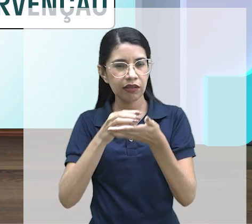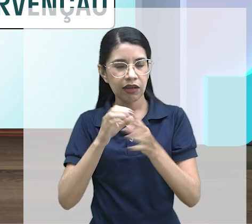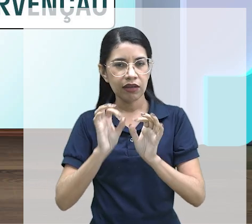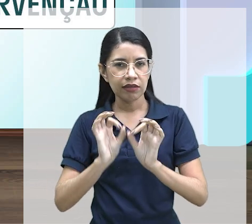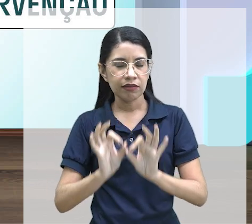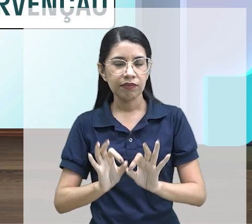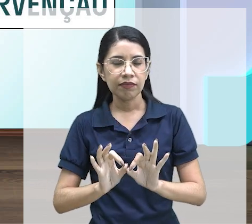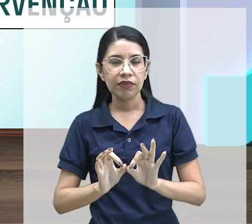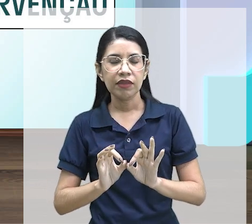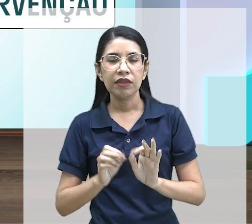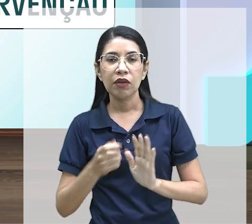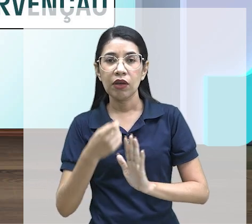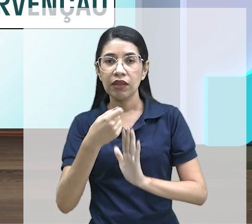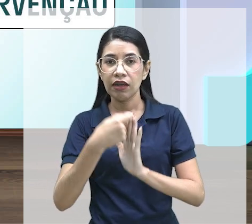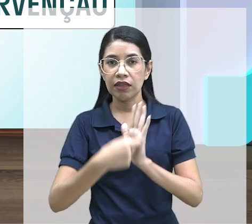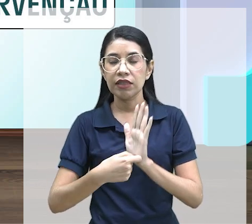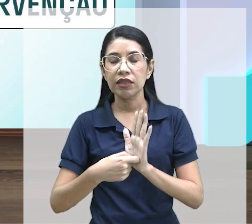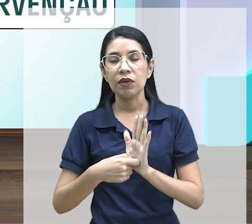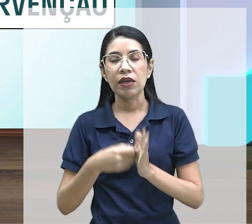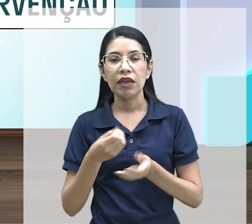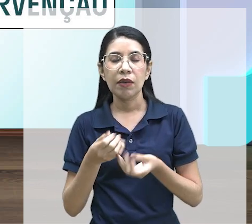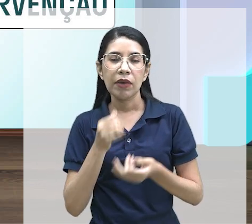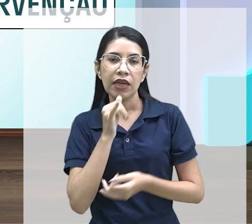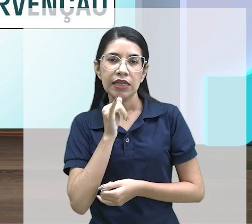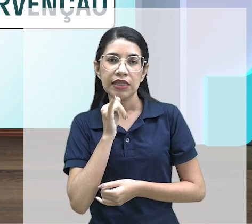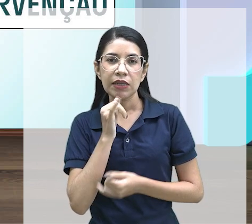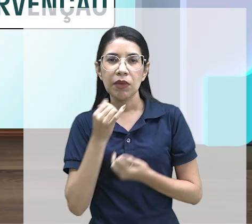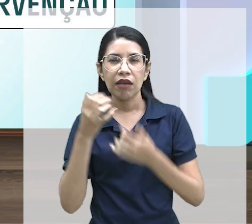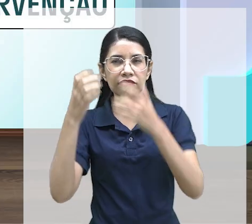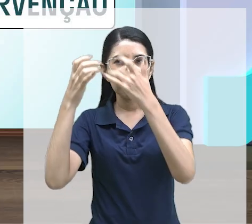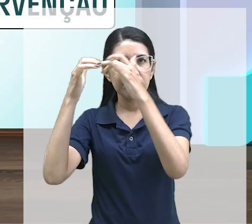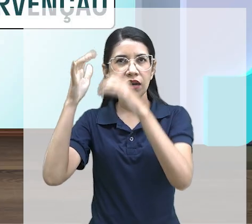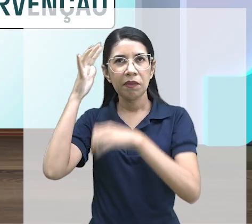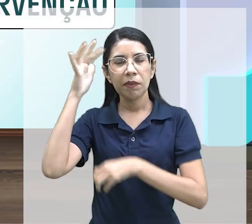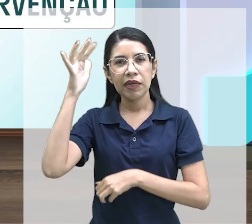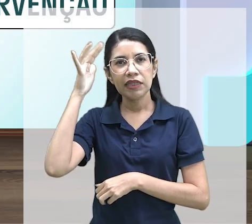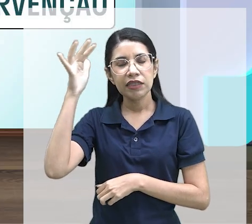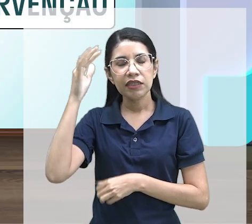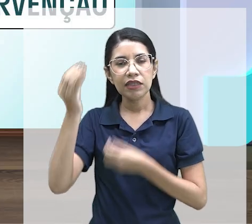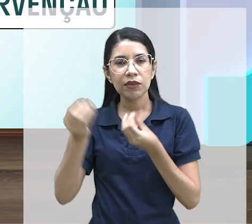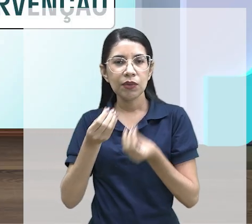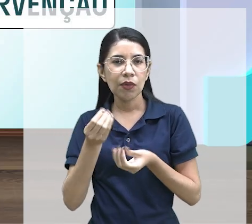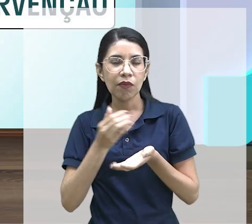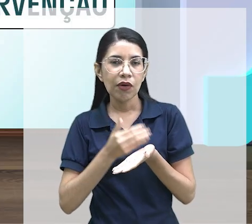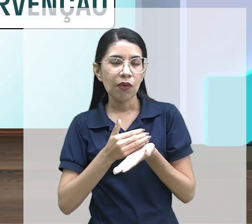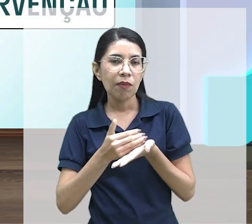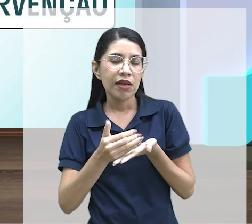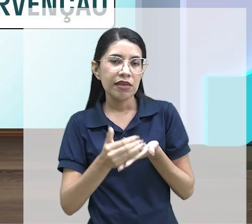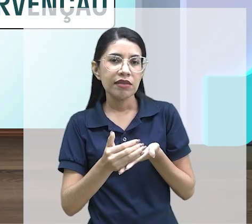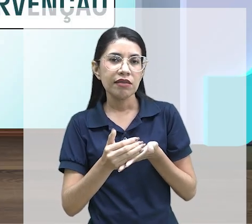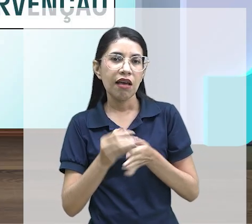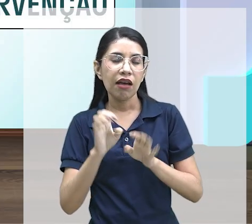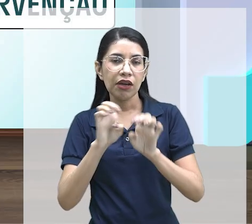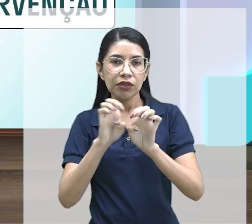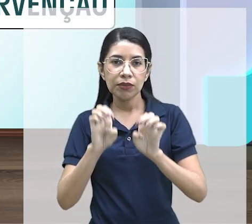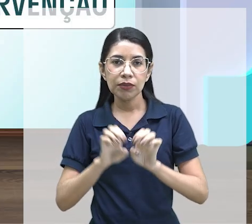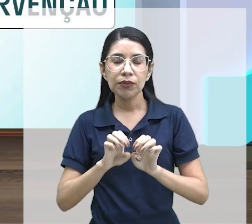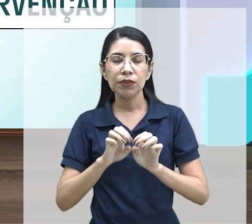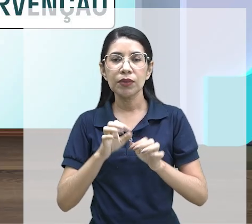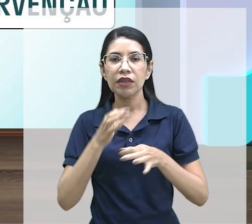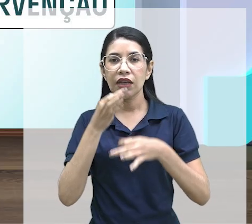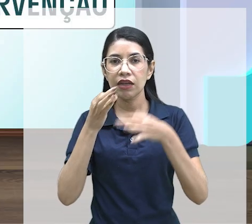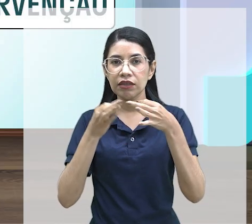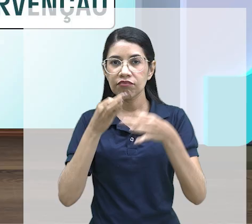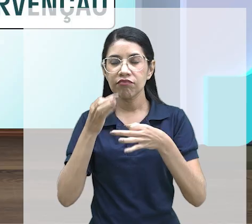anatomia da redação, né? É como se fosse a parte pensante, é de onde você vai começar, então, ter ali as suas ideias